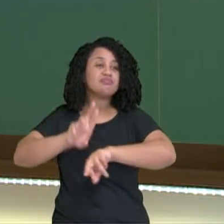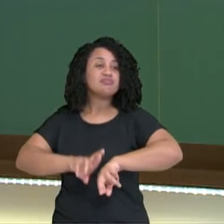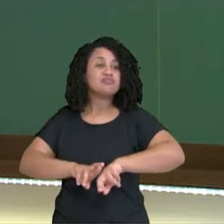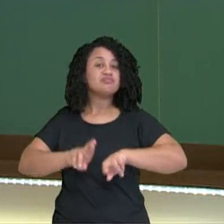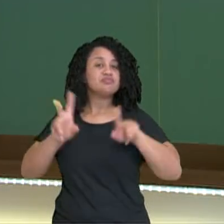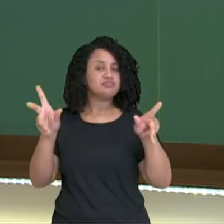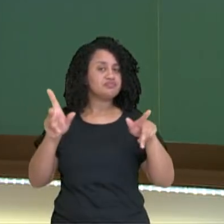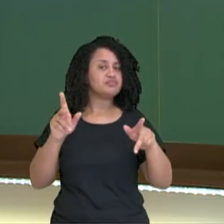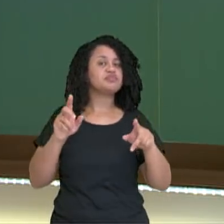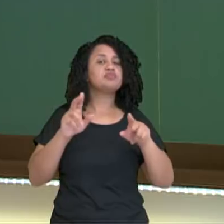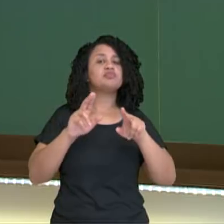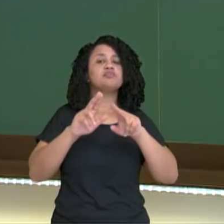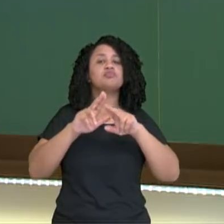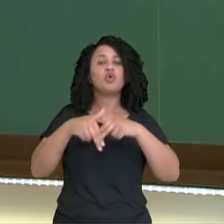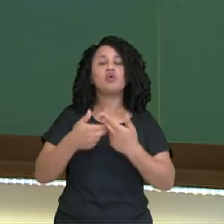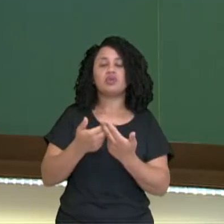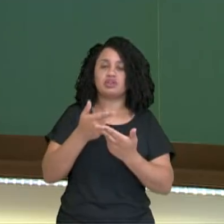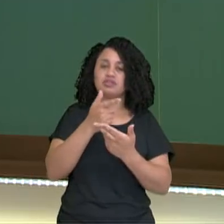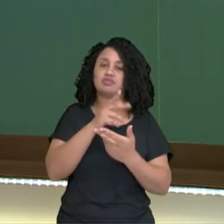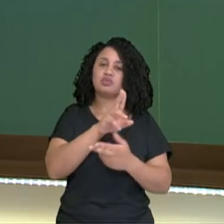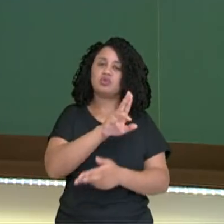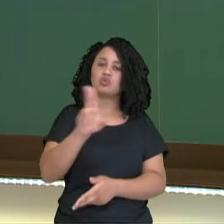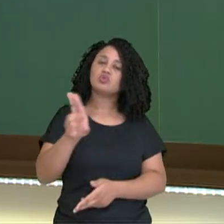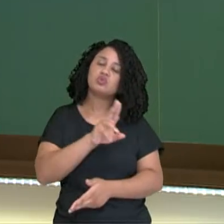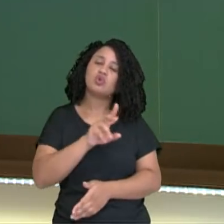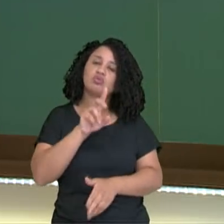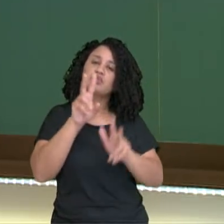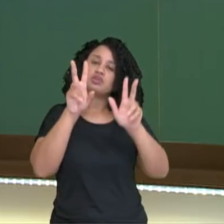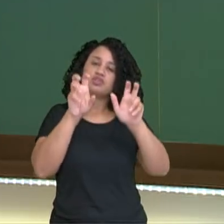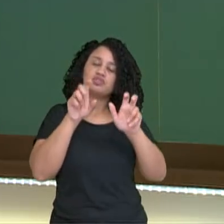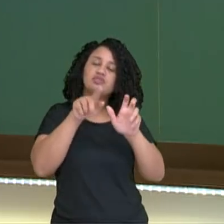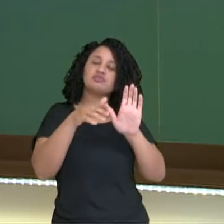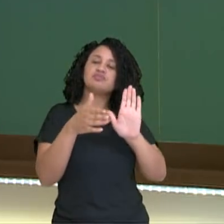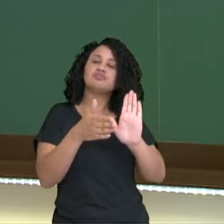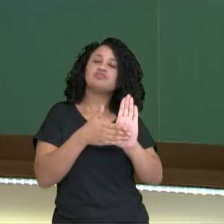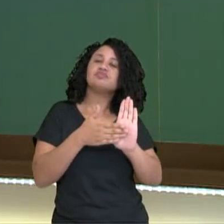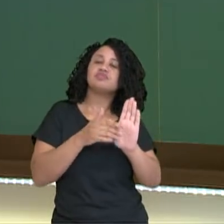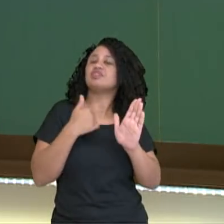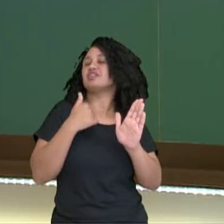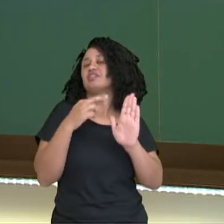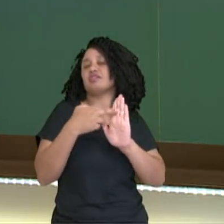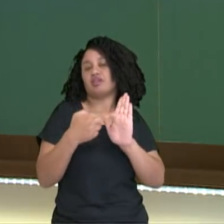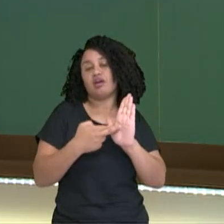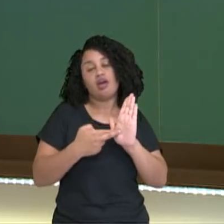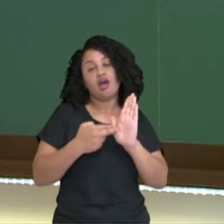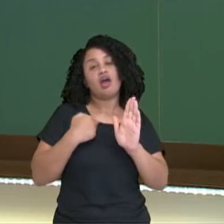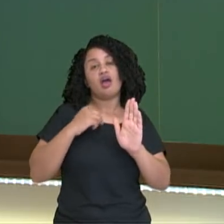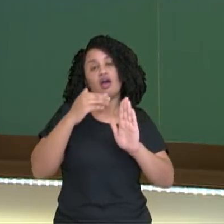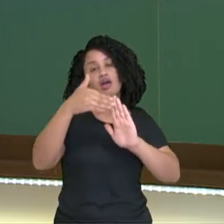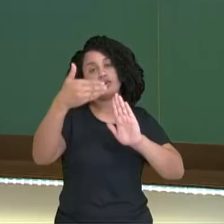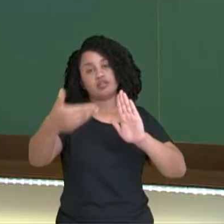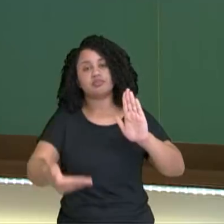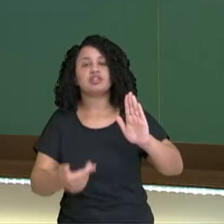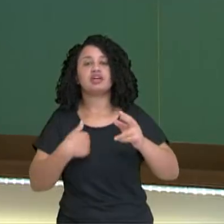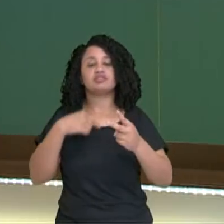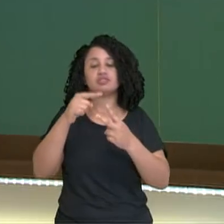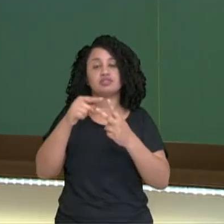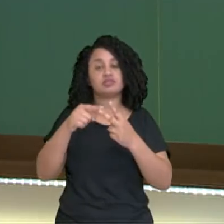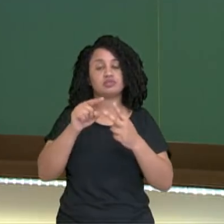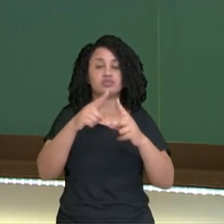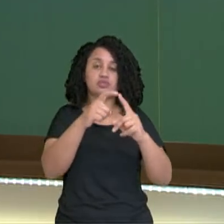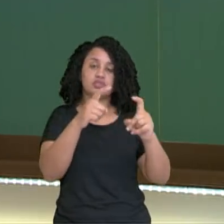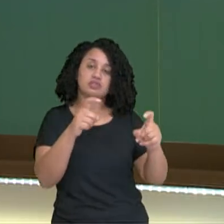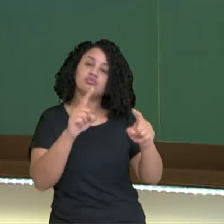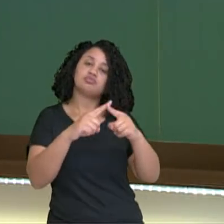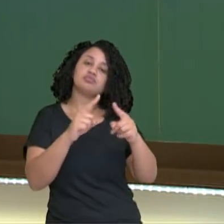diferentes. Por isso, o nome, o título do postulado foi dado em homenagem aos 2 cientistas. Tá? Por